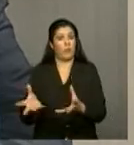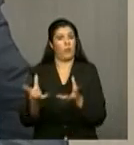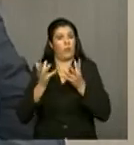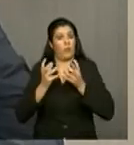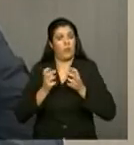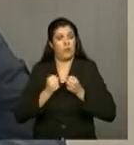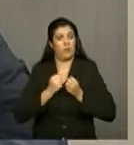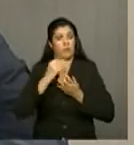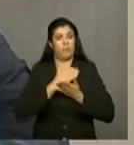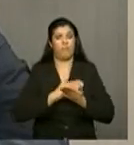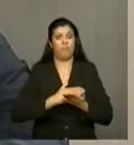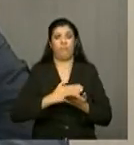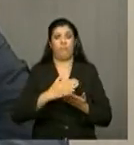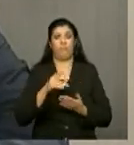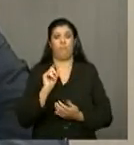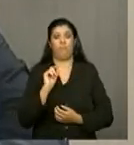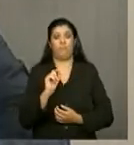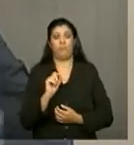de